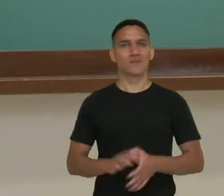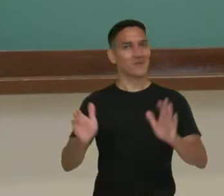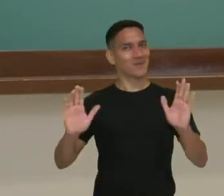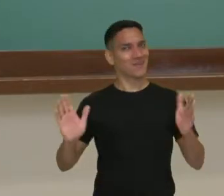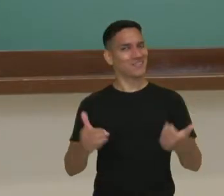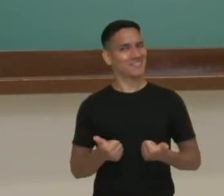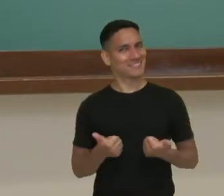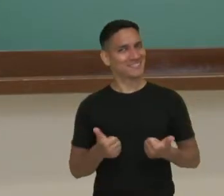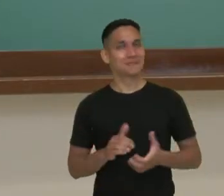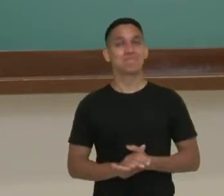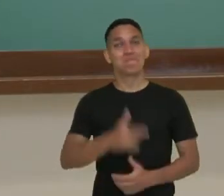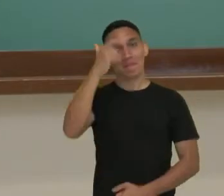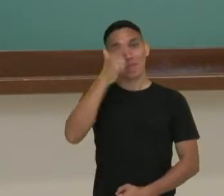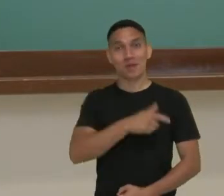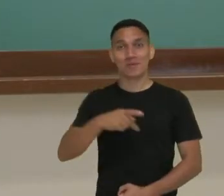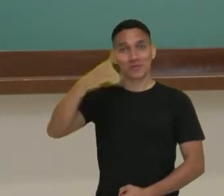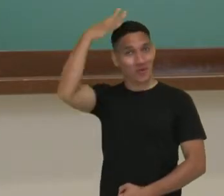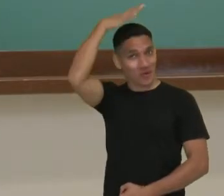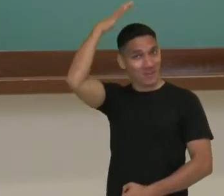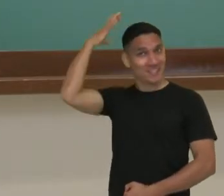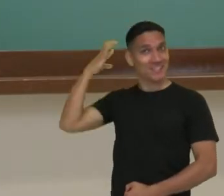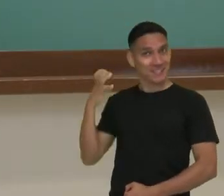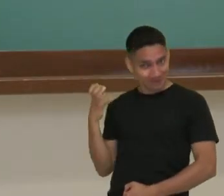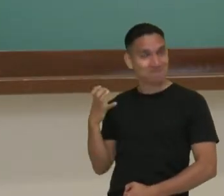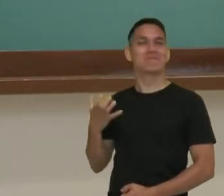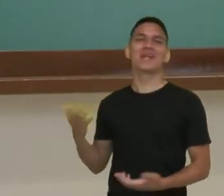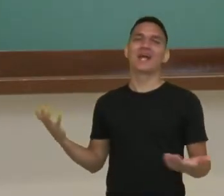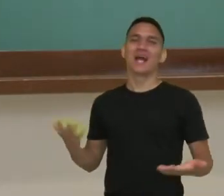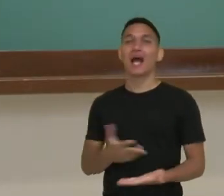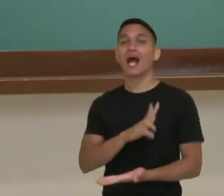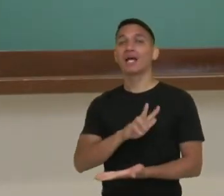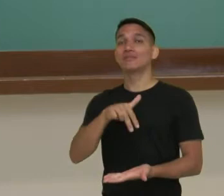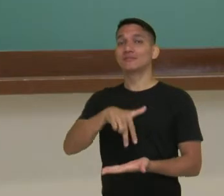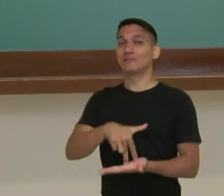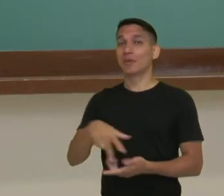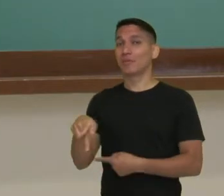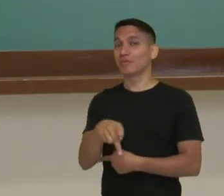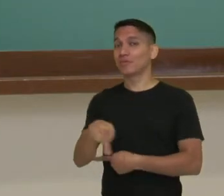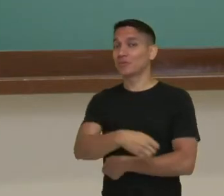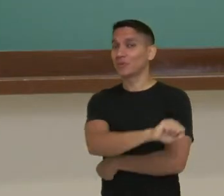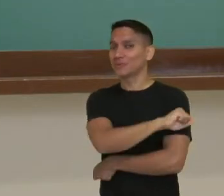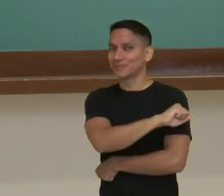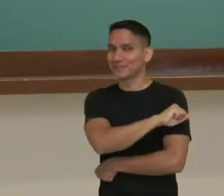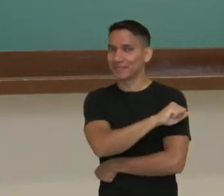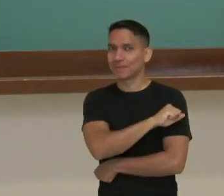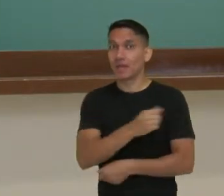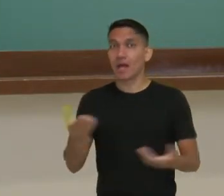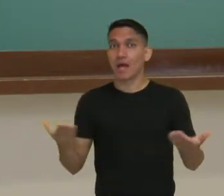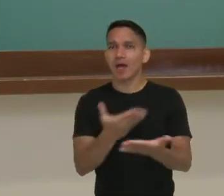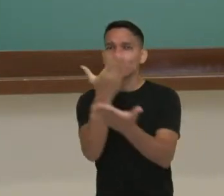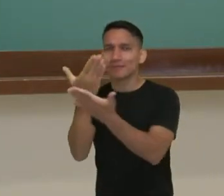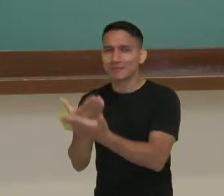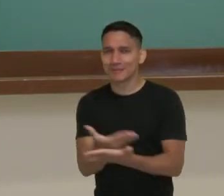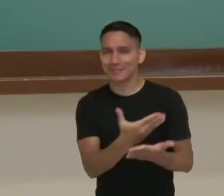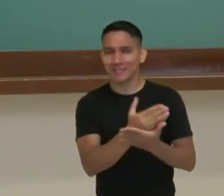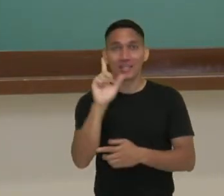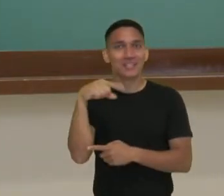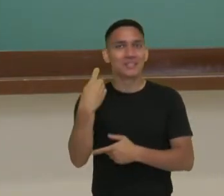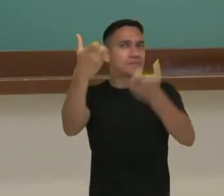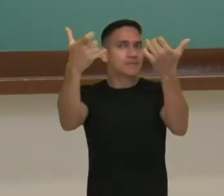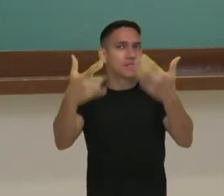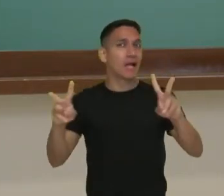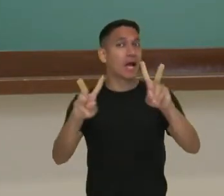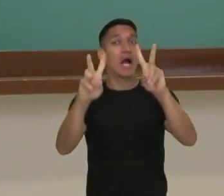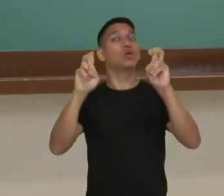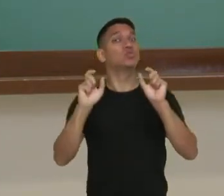Oi, pessoal! Eu sou a professora Bárbara Furquim, a professora de vocês do 8º ano. Nessa aula, a gente vai falar